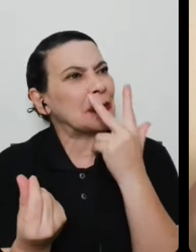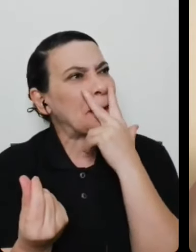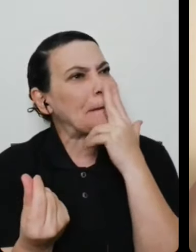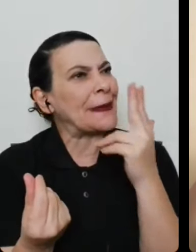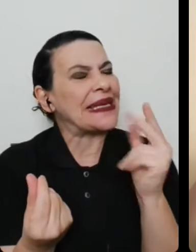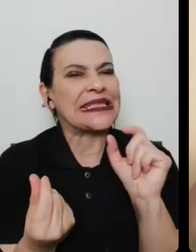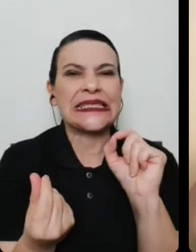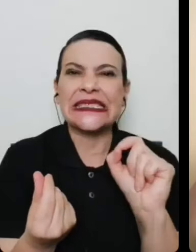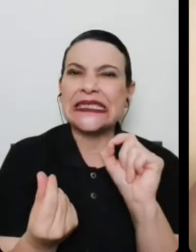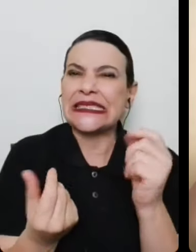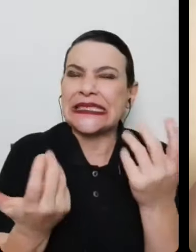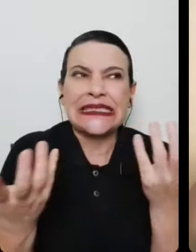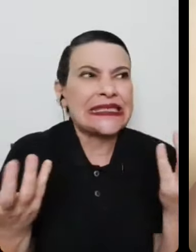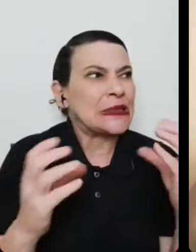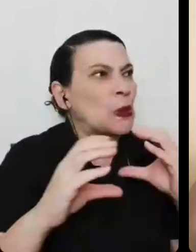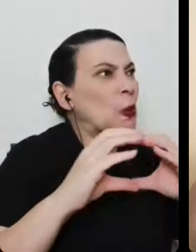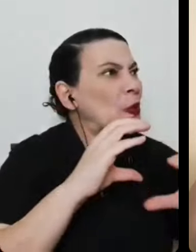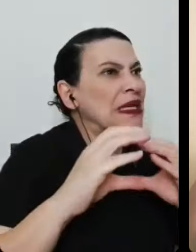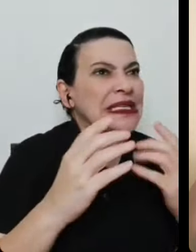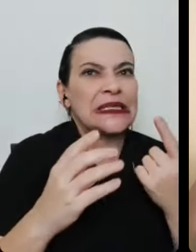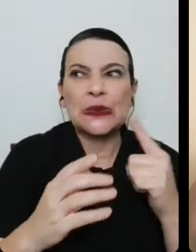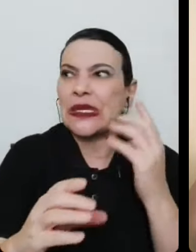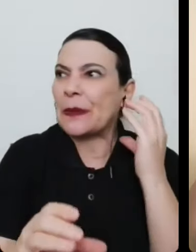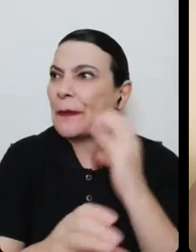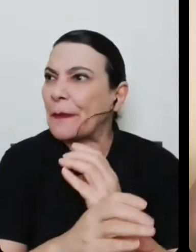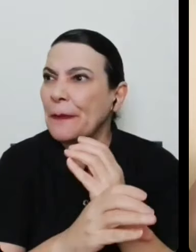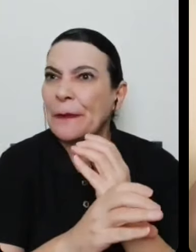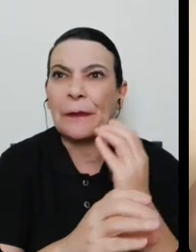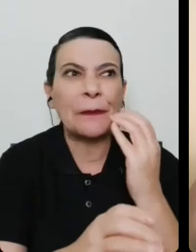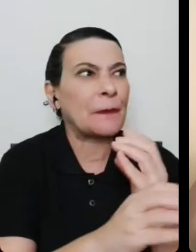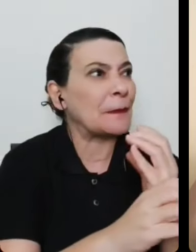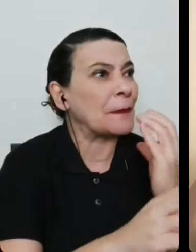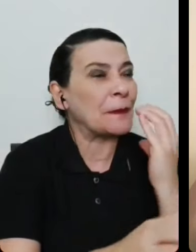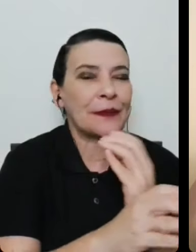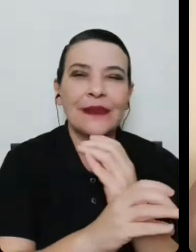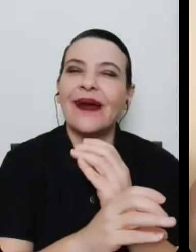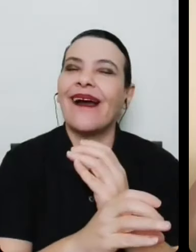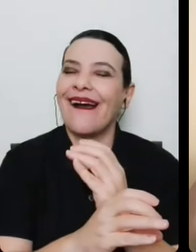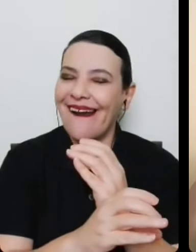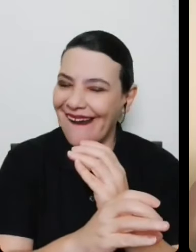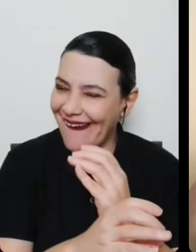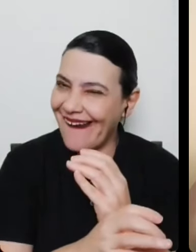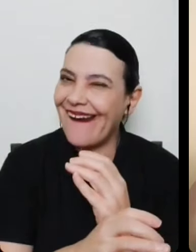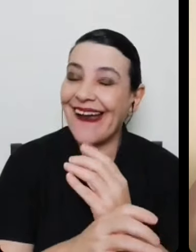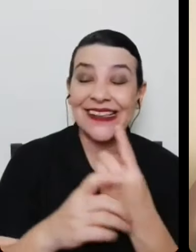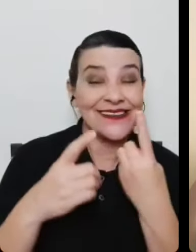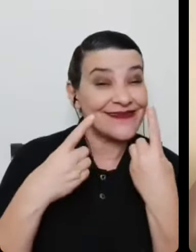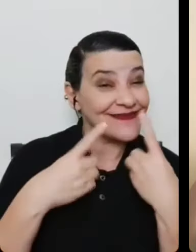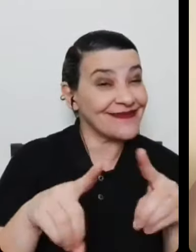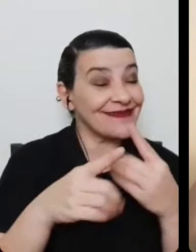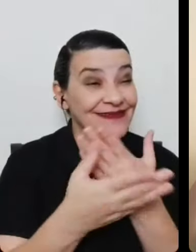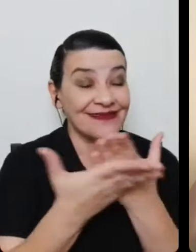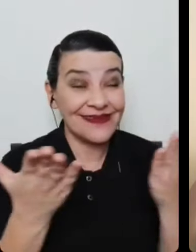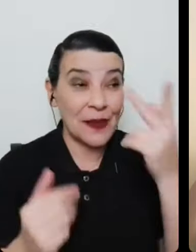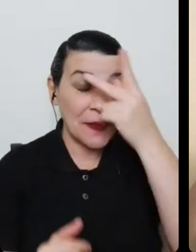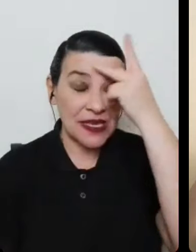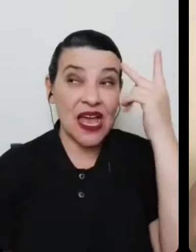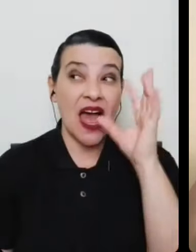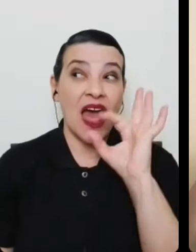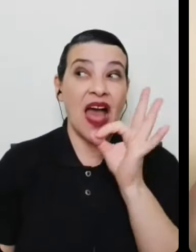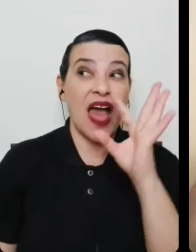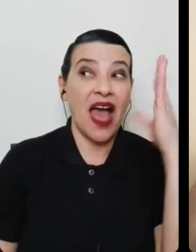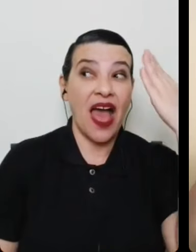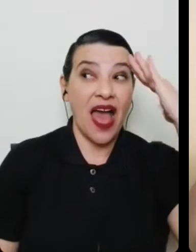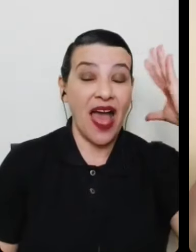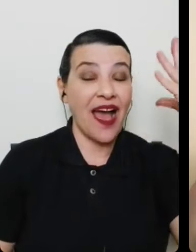Não tem um canal de comunicação com ela. E aí a gente provocava essa reflexão. Quer dizer, ali a gente